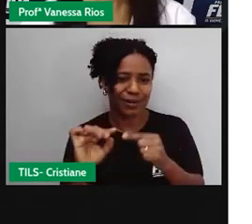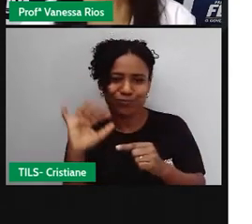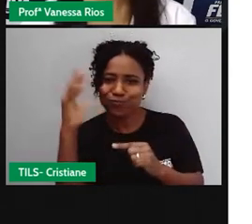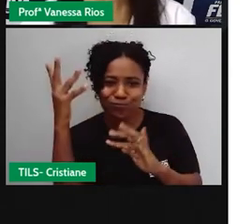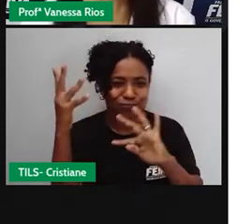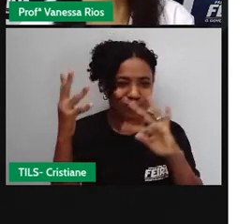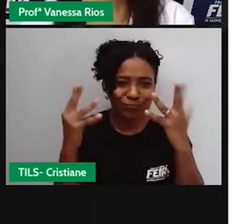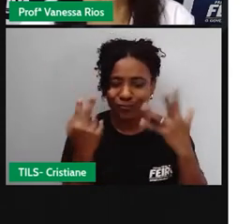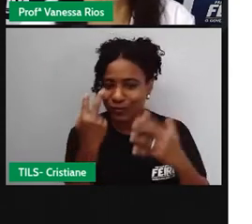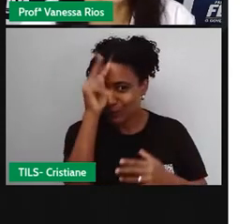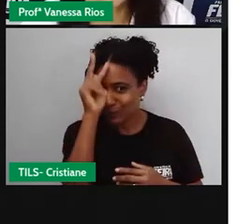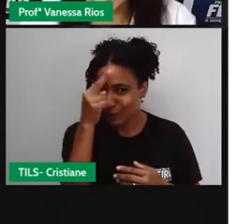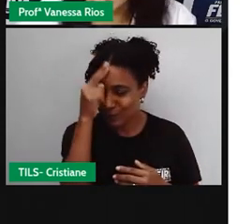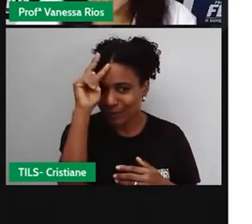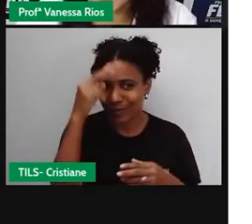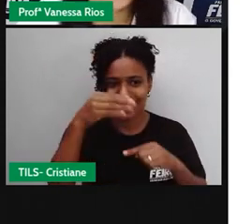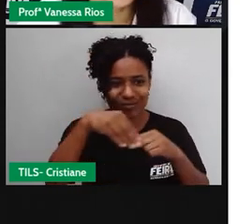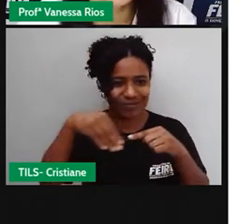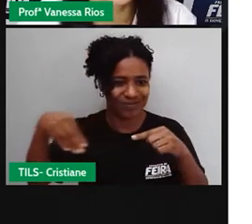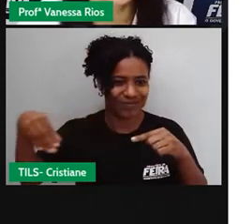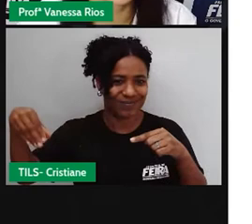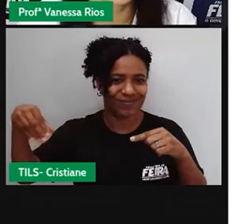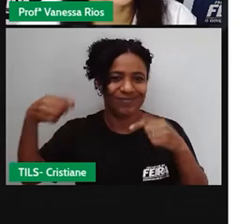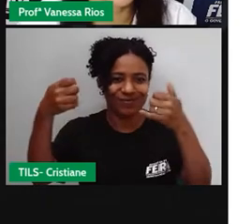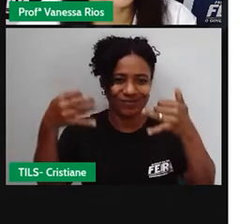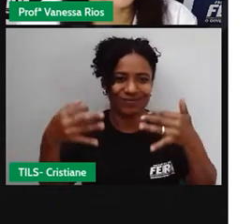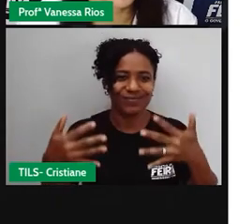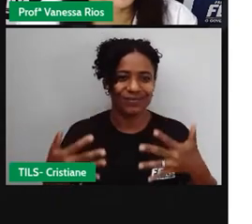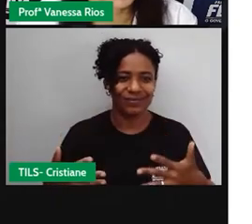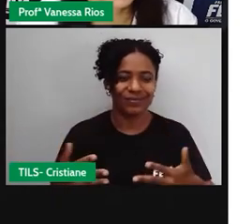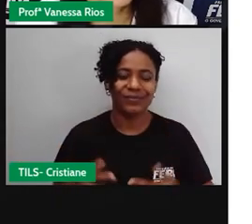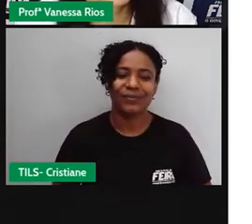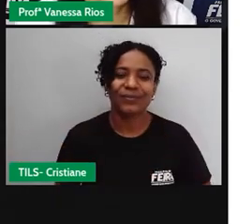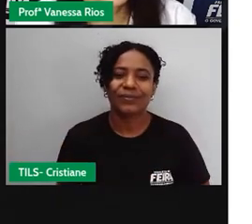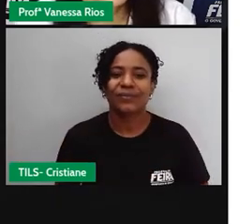contados através dos versos do cordel.